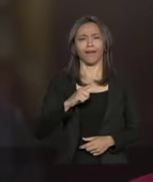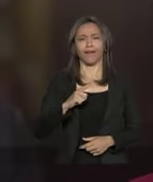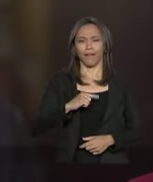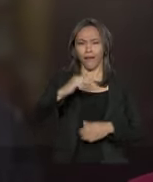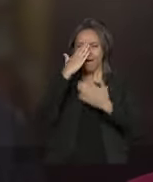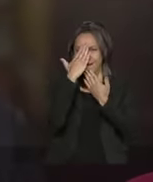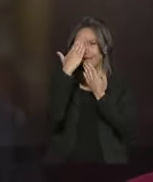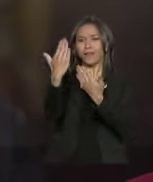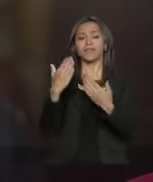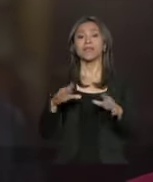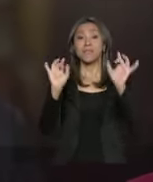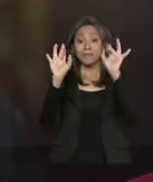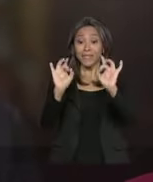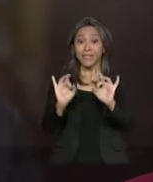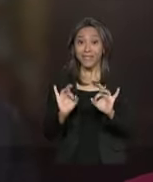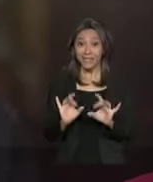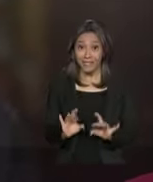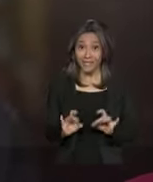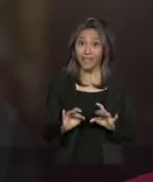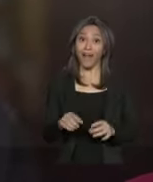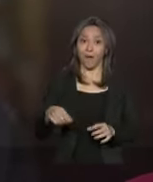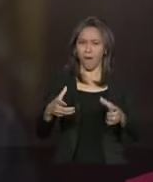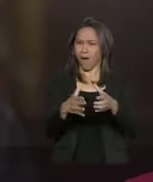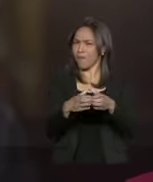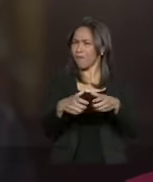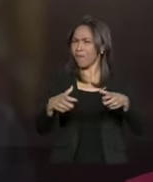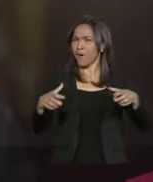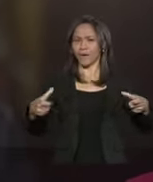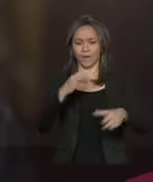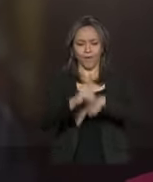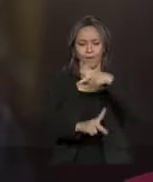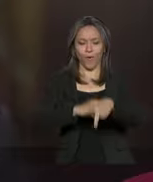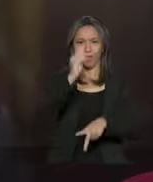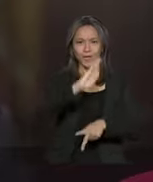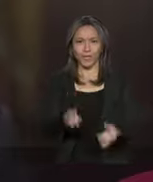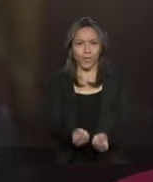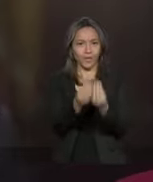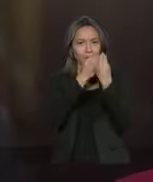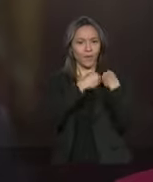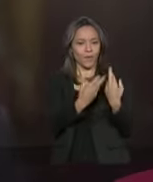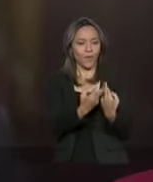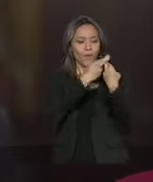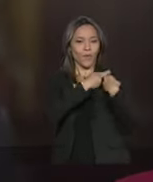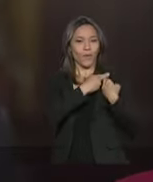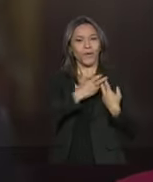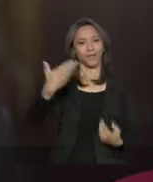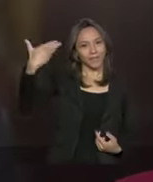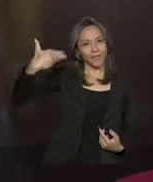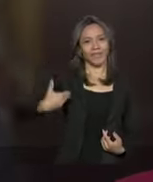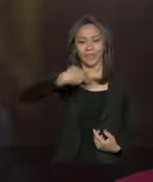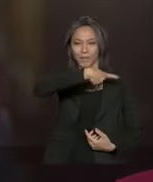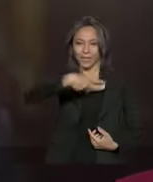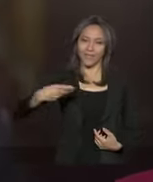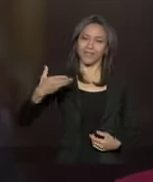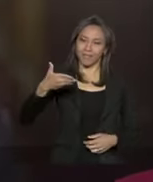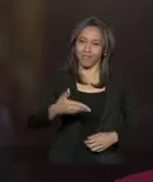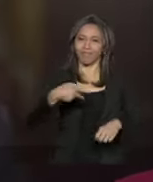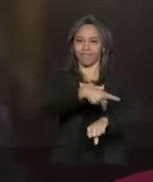em especial a grande parte da população brasileira que me deu a missão de ser presidente dessa